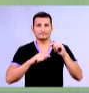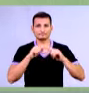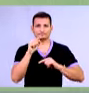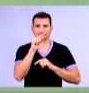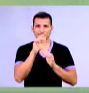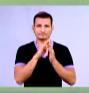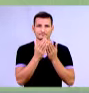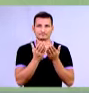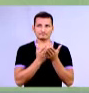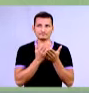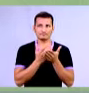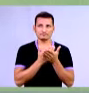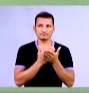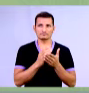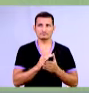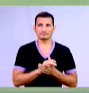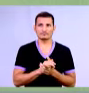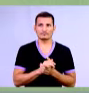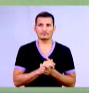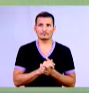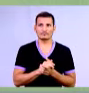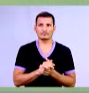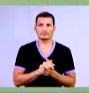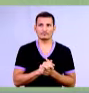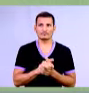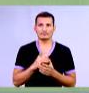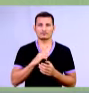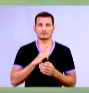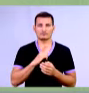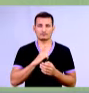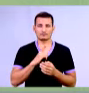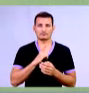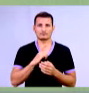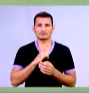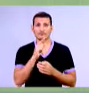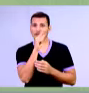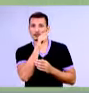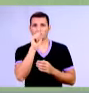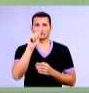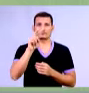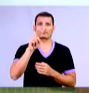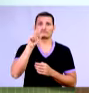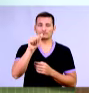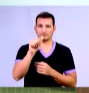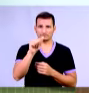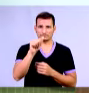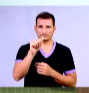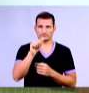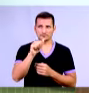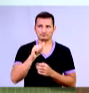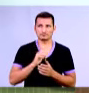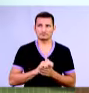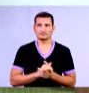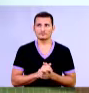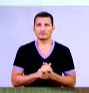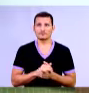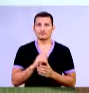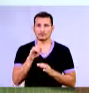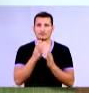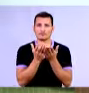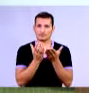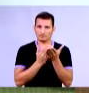livro, ele vai estar disponível para vocês no ambiente virtual de aprendizagem, tá? É um livro que pode